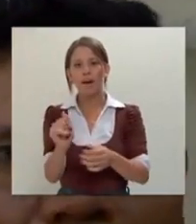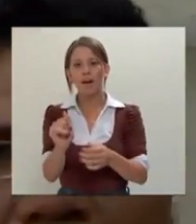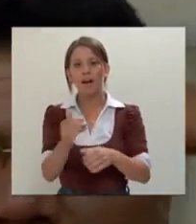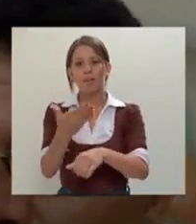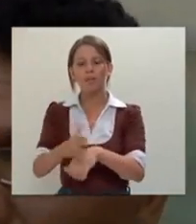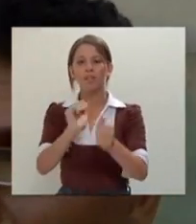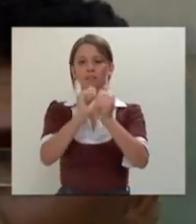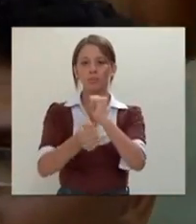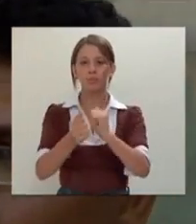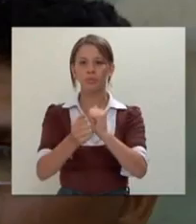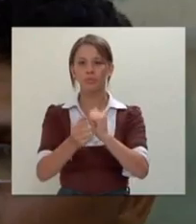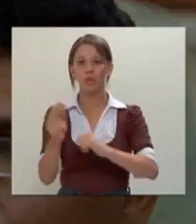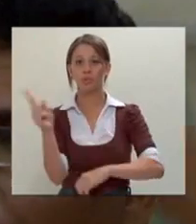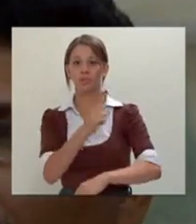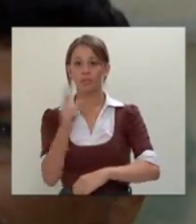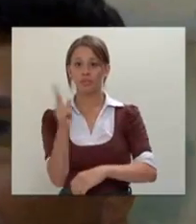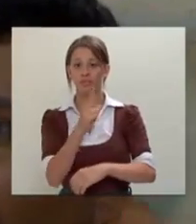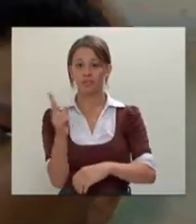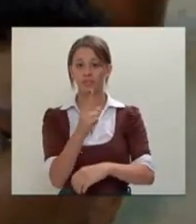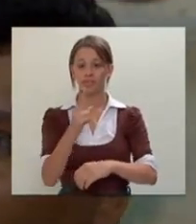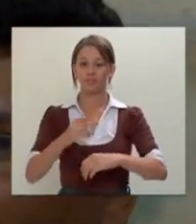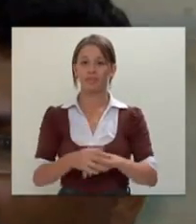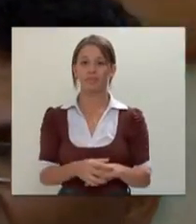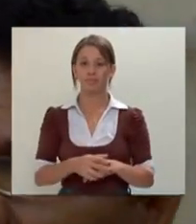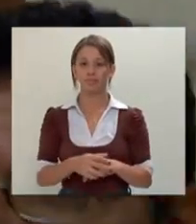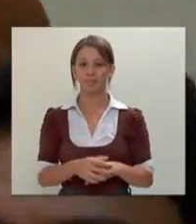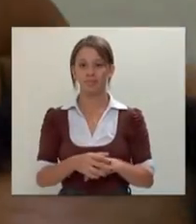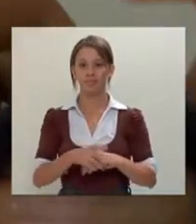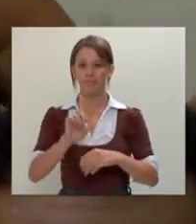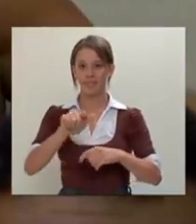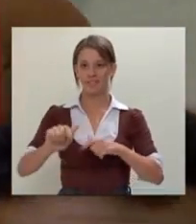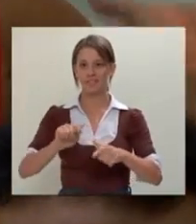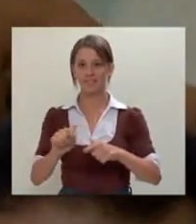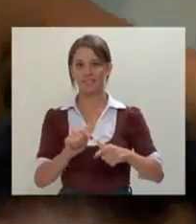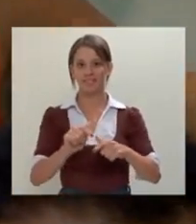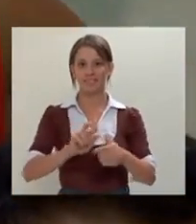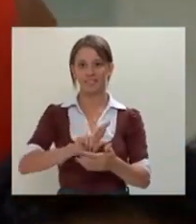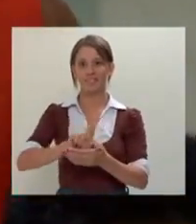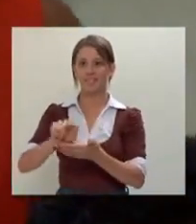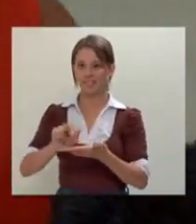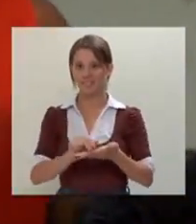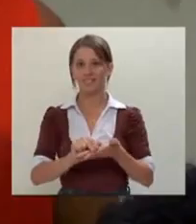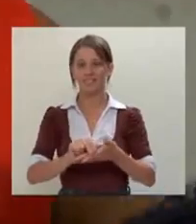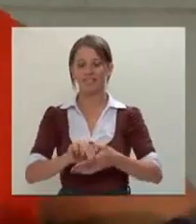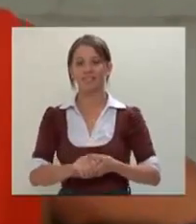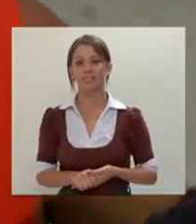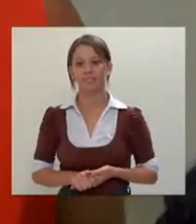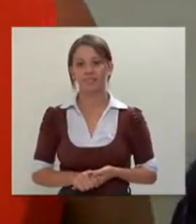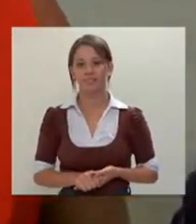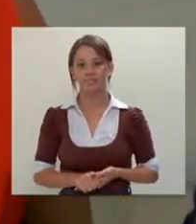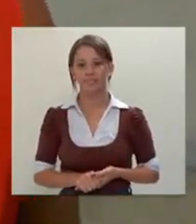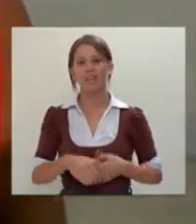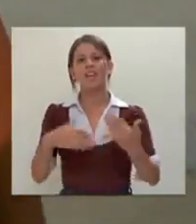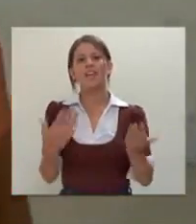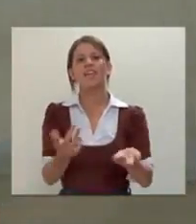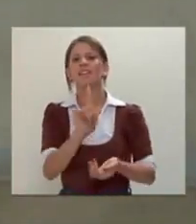que agradecer. Não só por esse desafio, sino por essa confraternização tão boa e essa humildade de vocês.